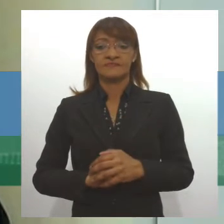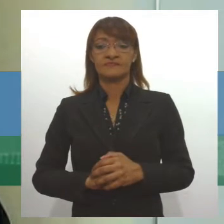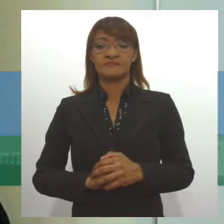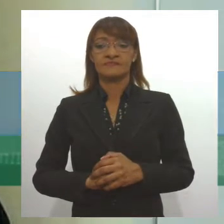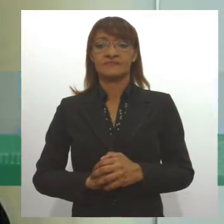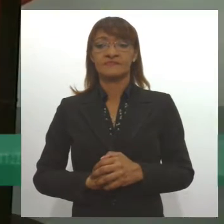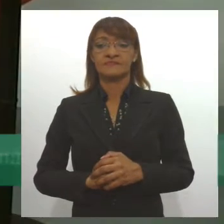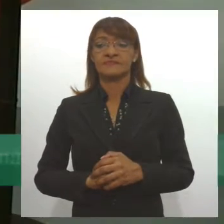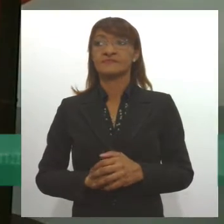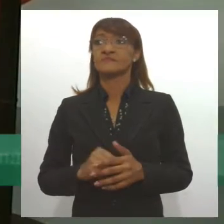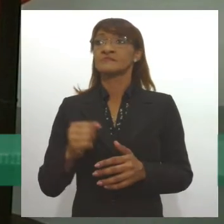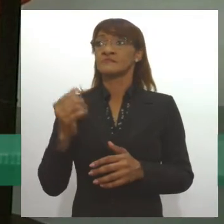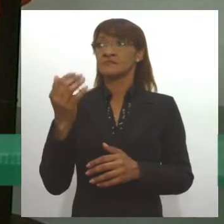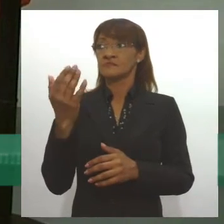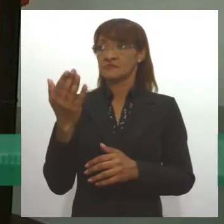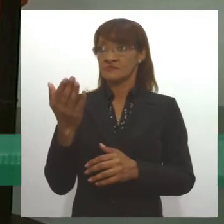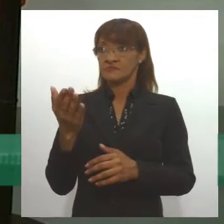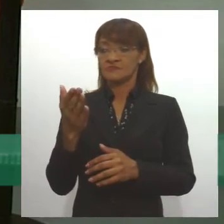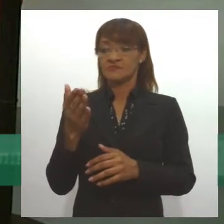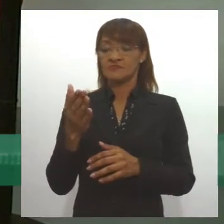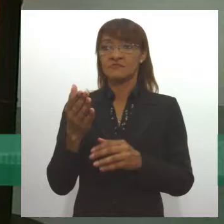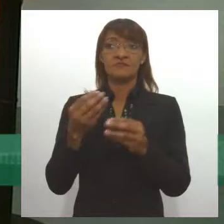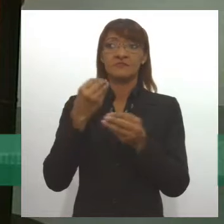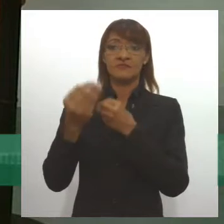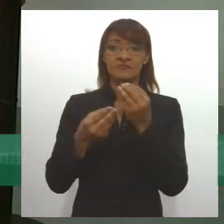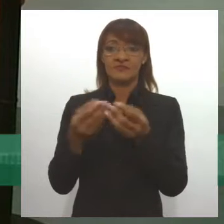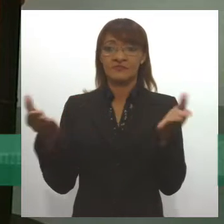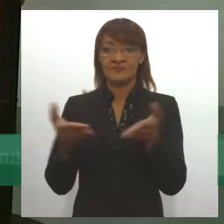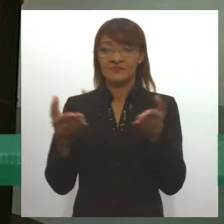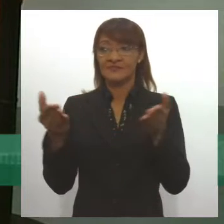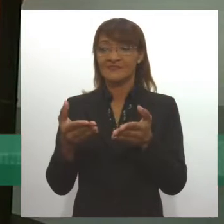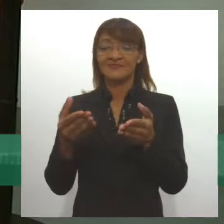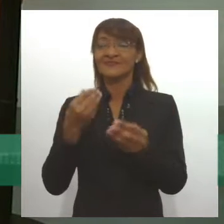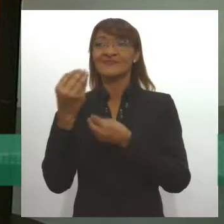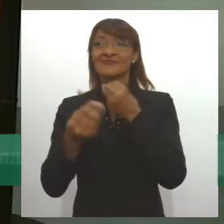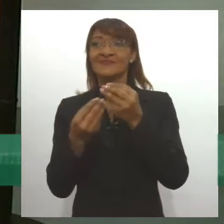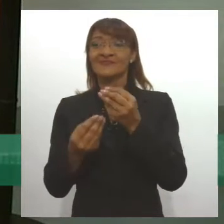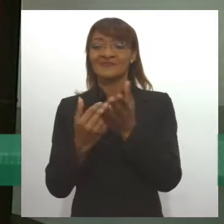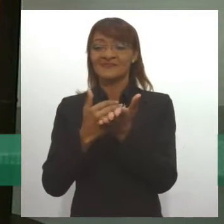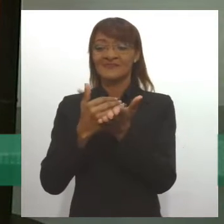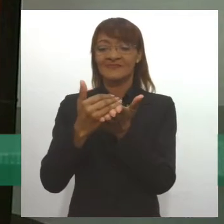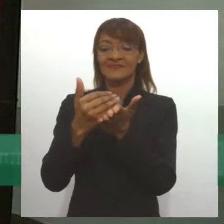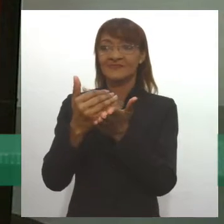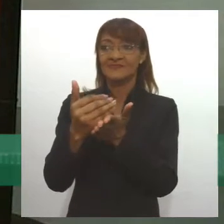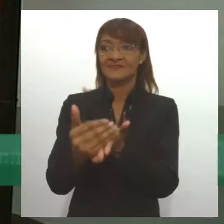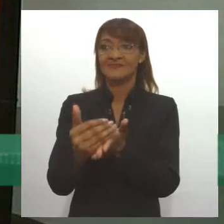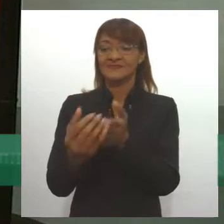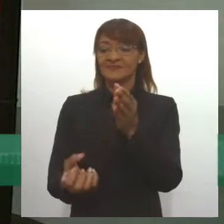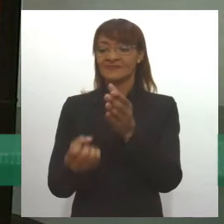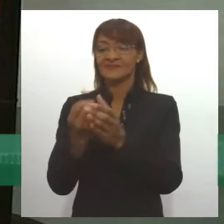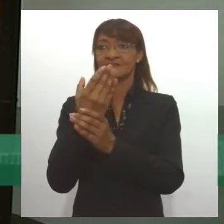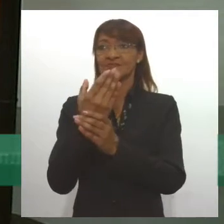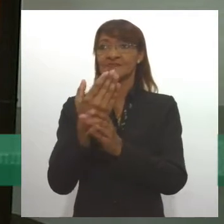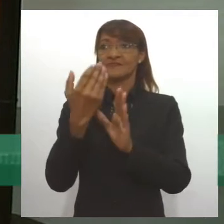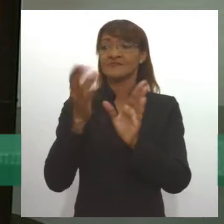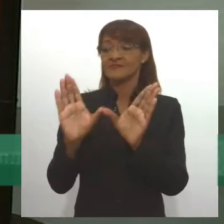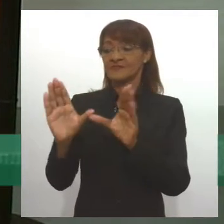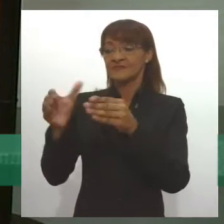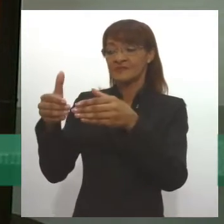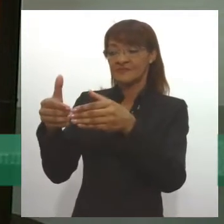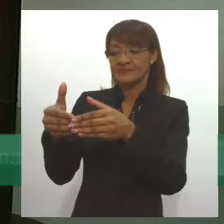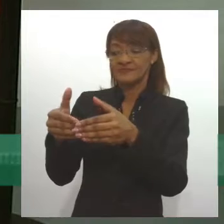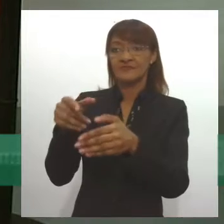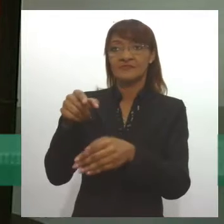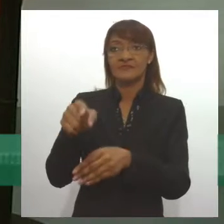Com relação à mobilização, vamos falar aqui um pouquinho de como foi, né, o início da criação dessa comissão e